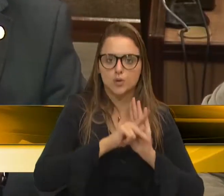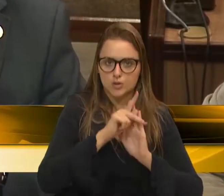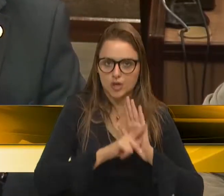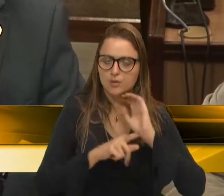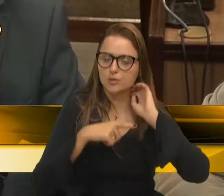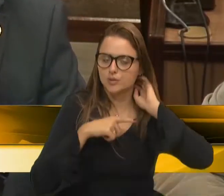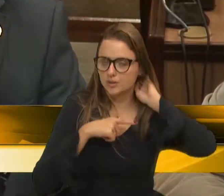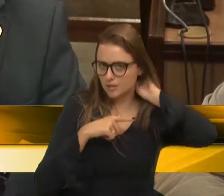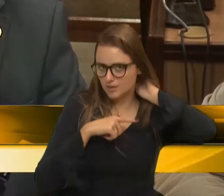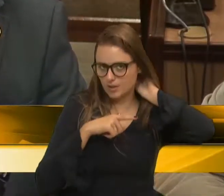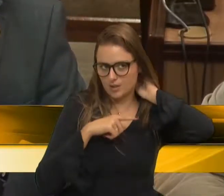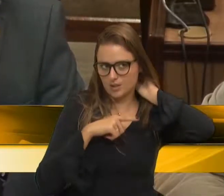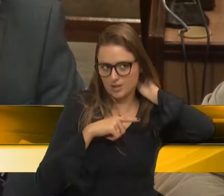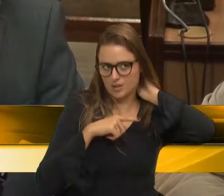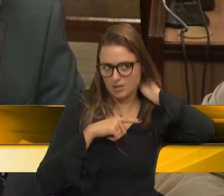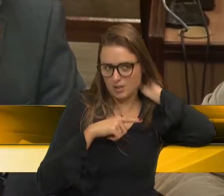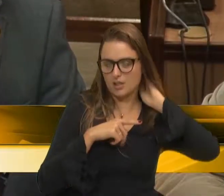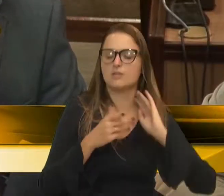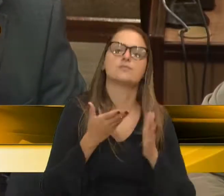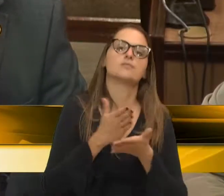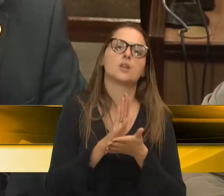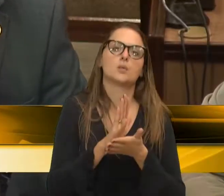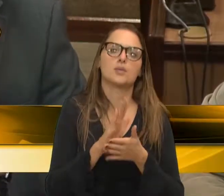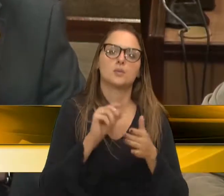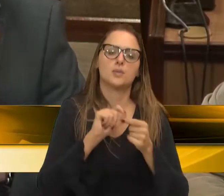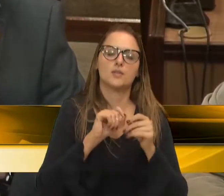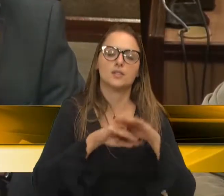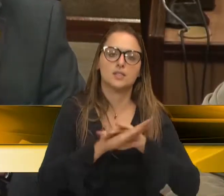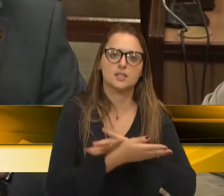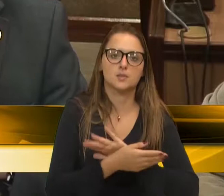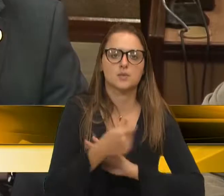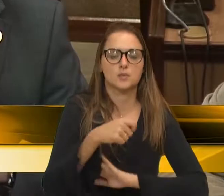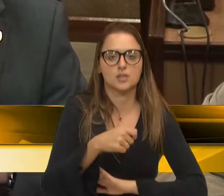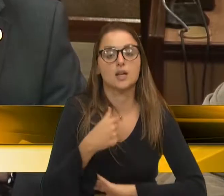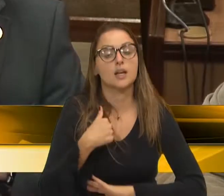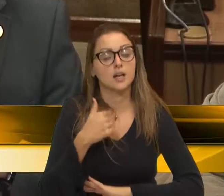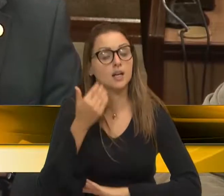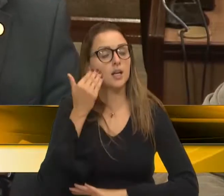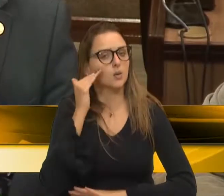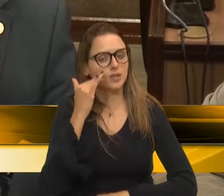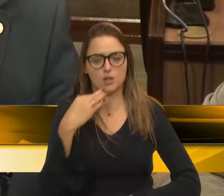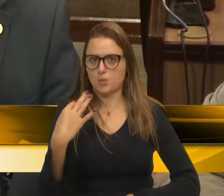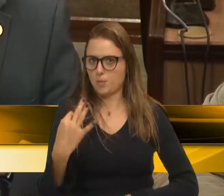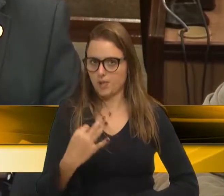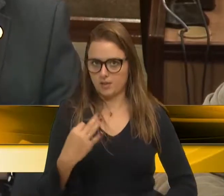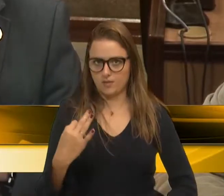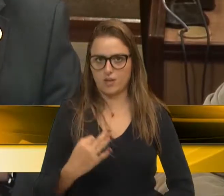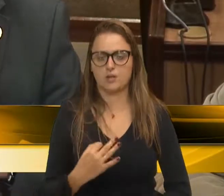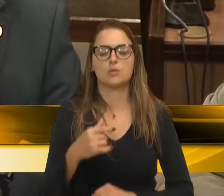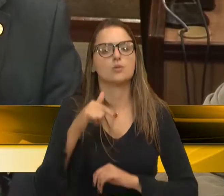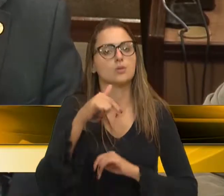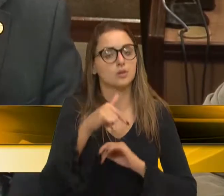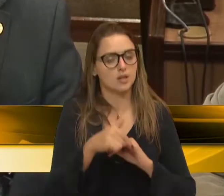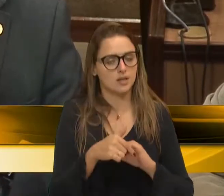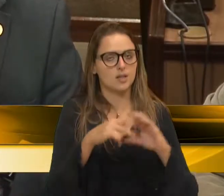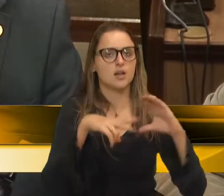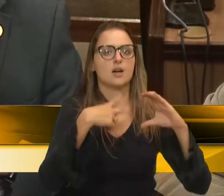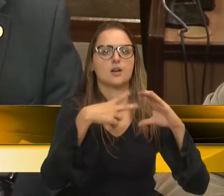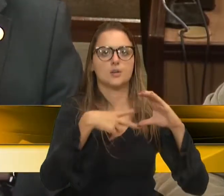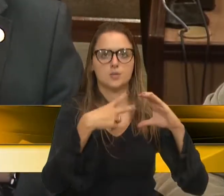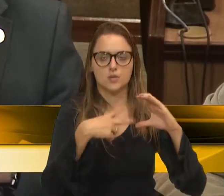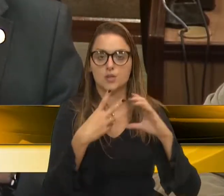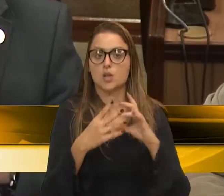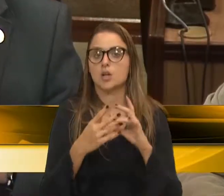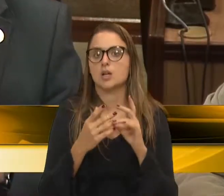seja aprovado com as adequações necessárias. Eu entendo perfeitamente que esta casa, diante